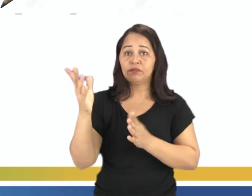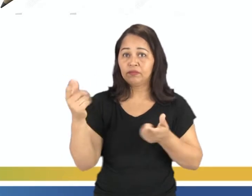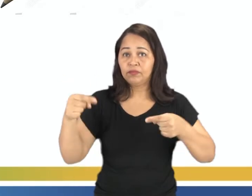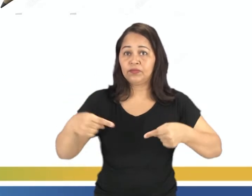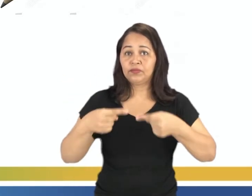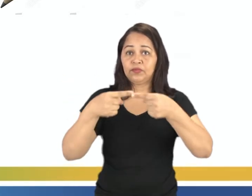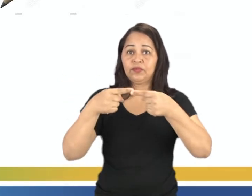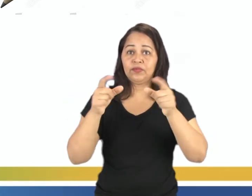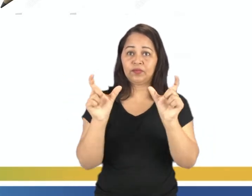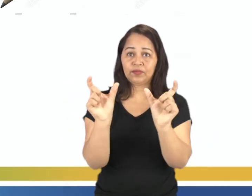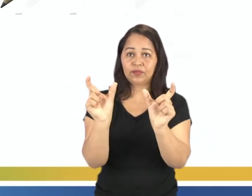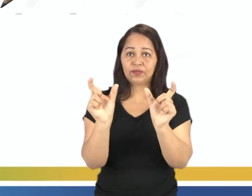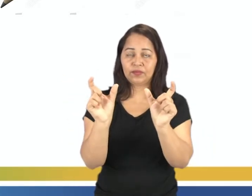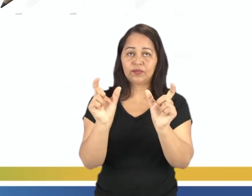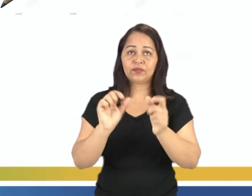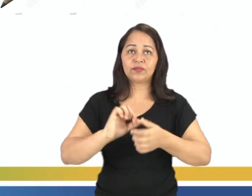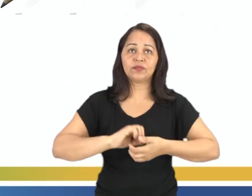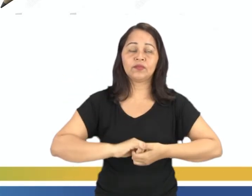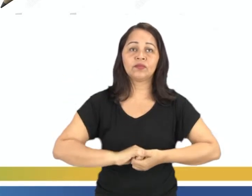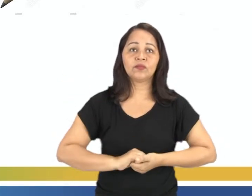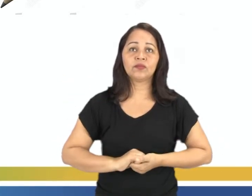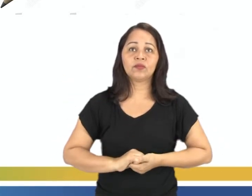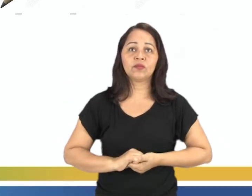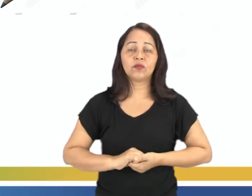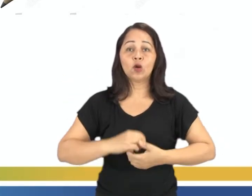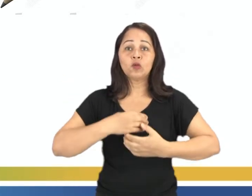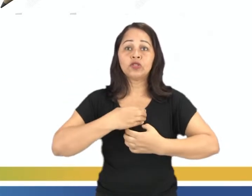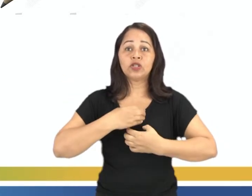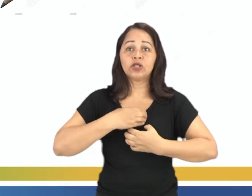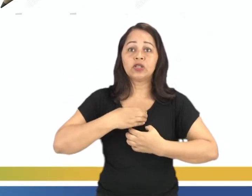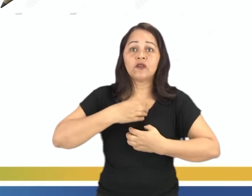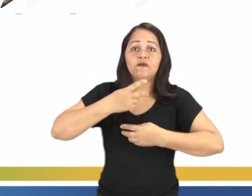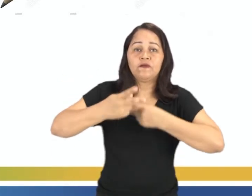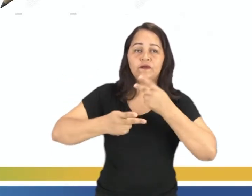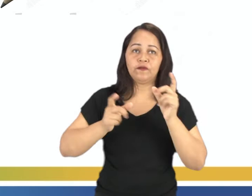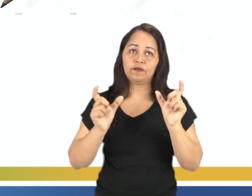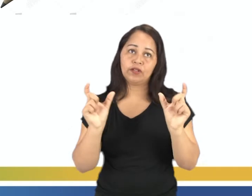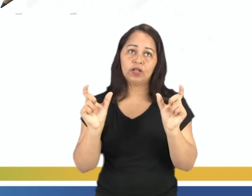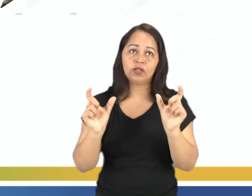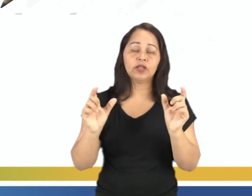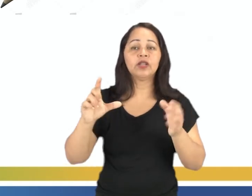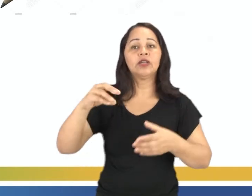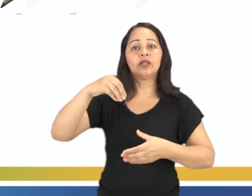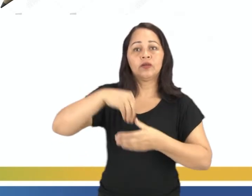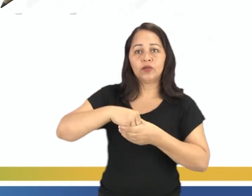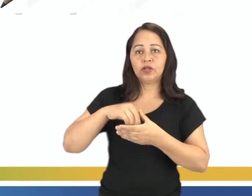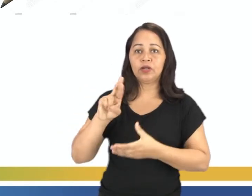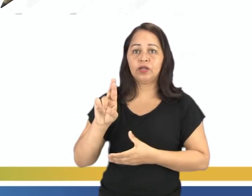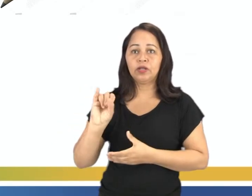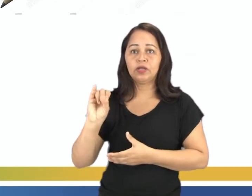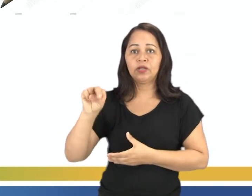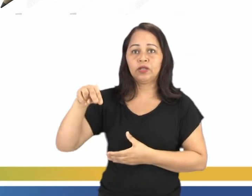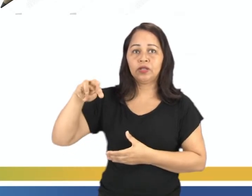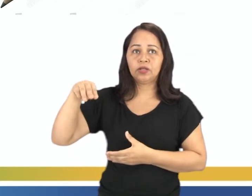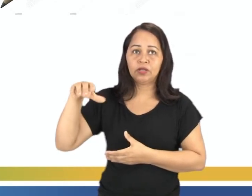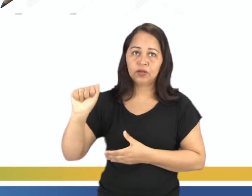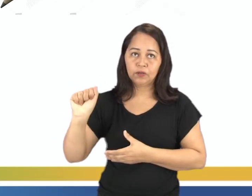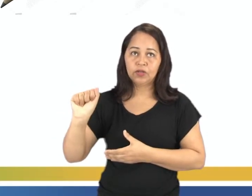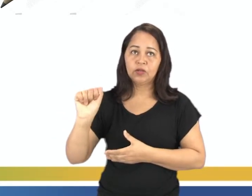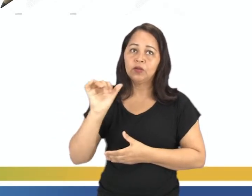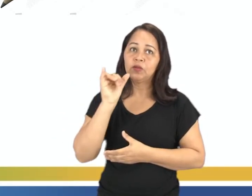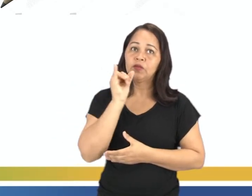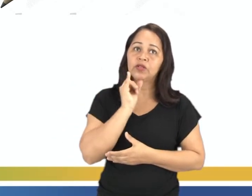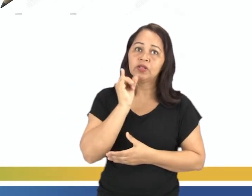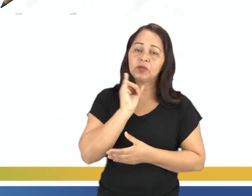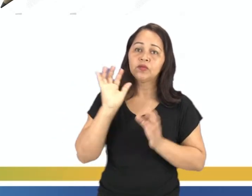o chá, tá certo? E nós temos também rimas que são internas, quando rimam palavras que estão no fim